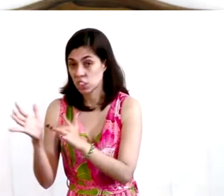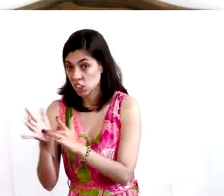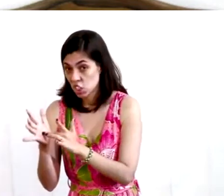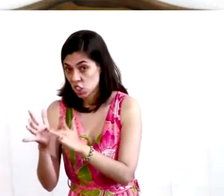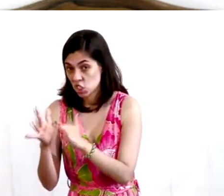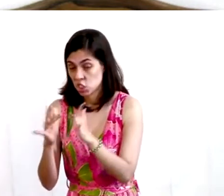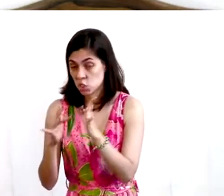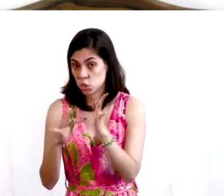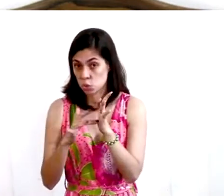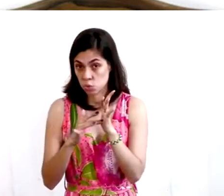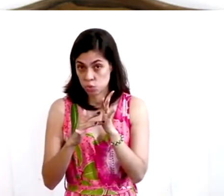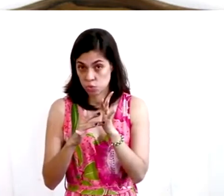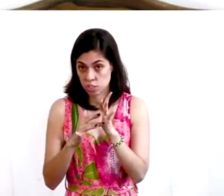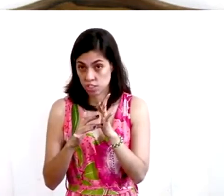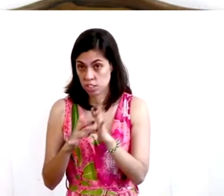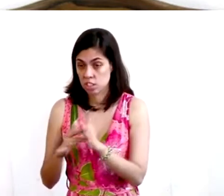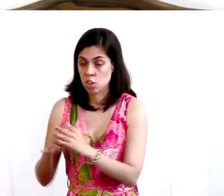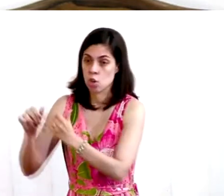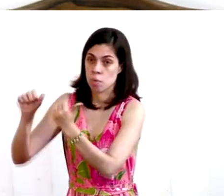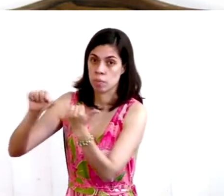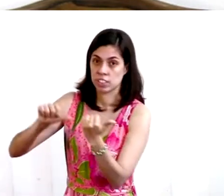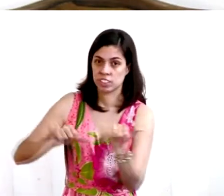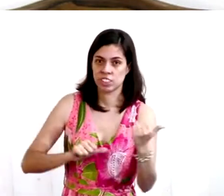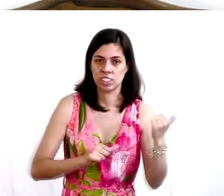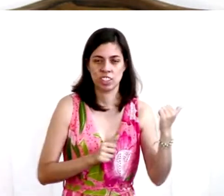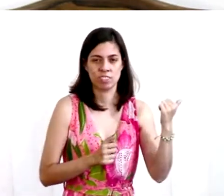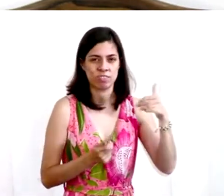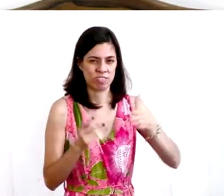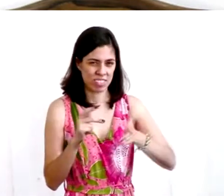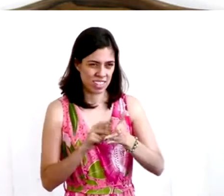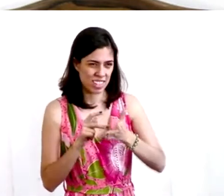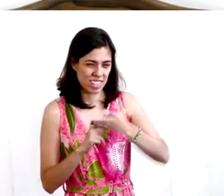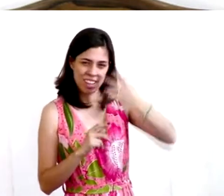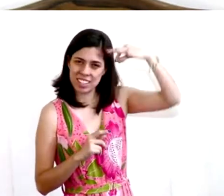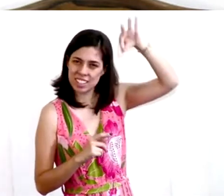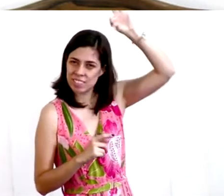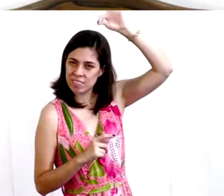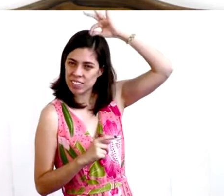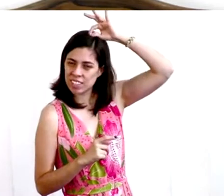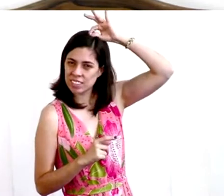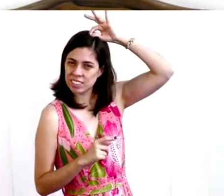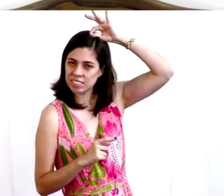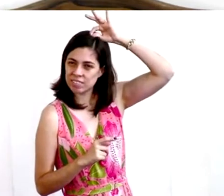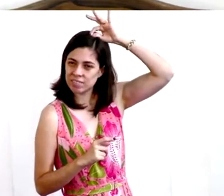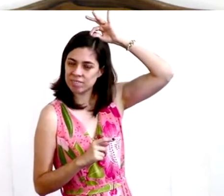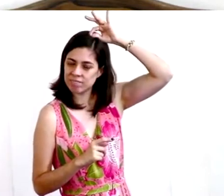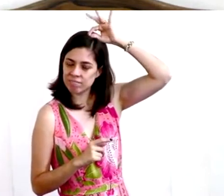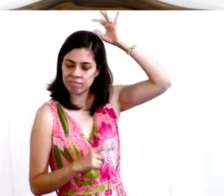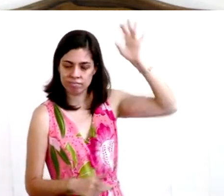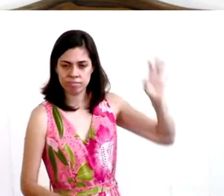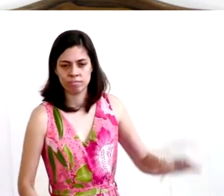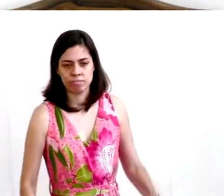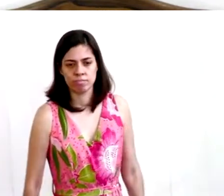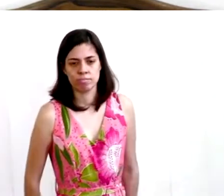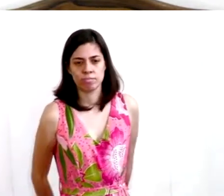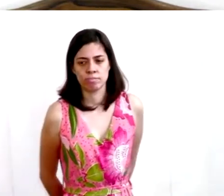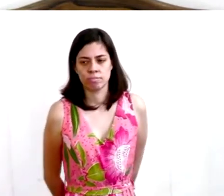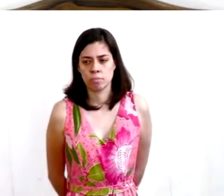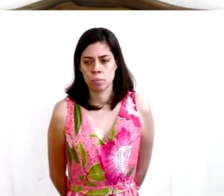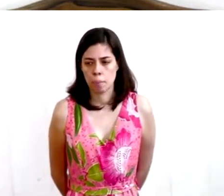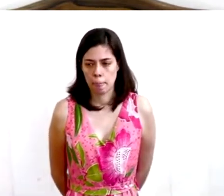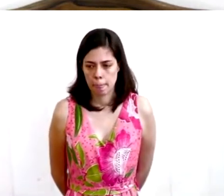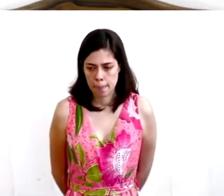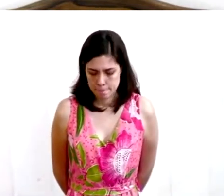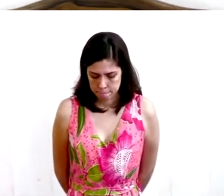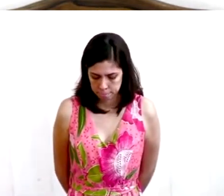que são salvas, são batizadas. Olha a beleza do texto, olha onde vai chegar isso, meus